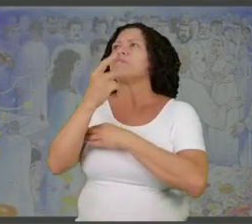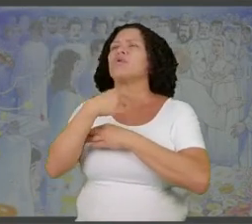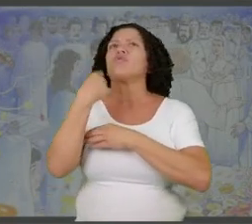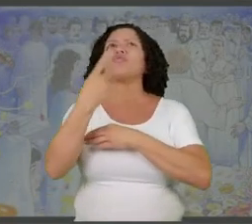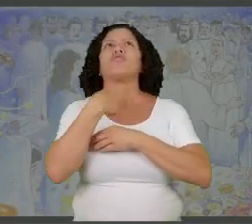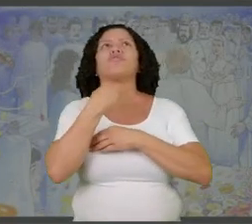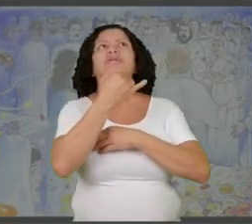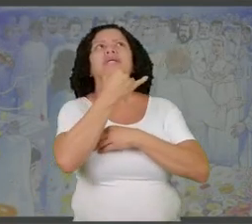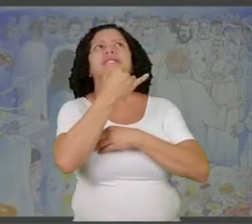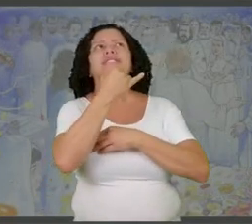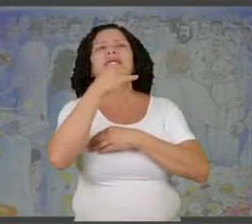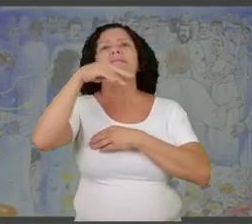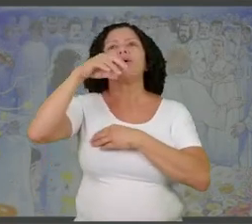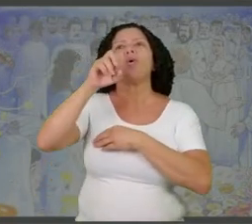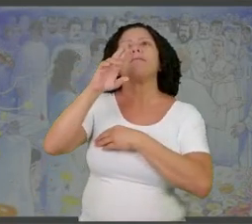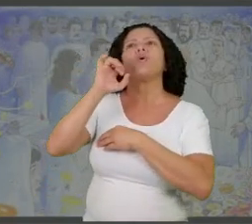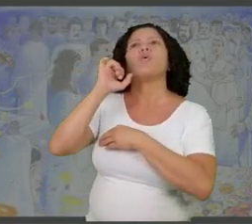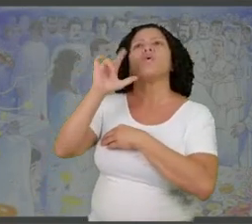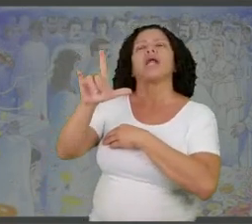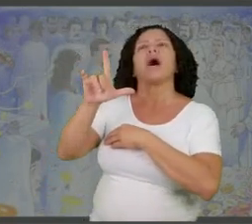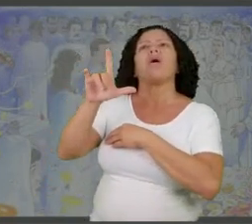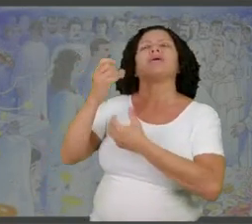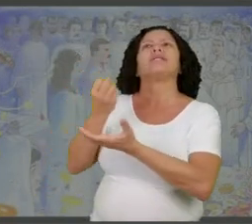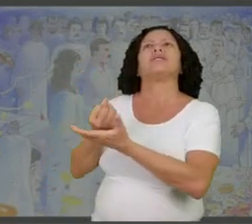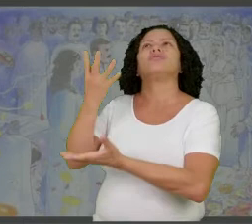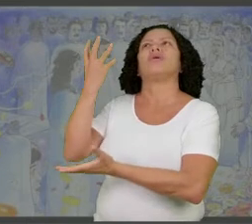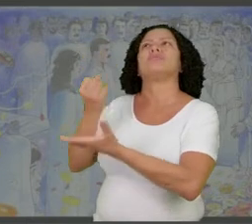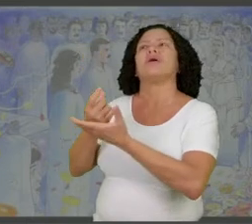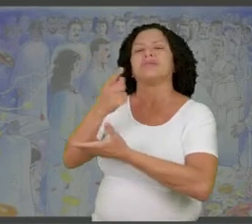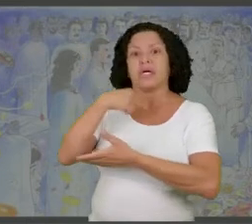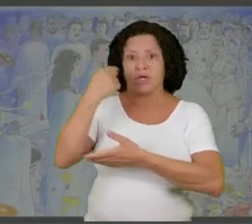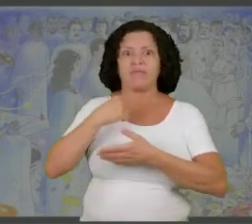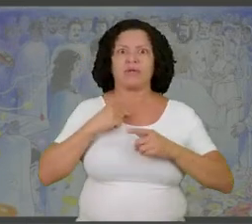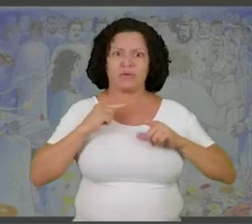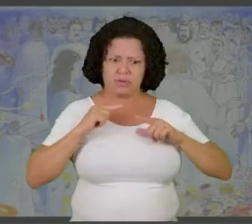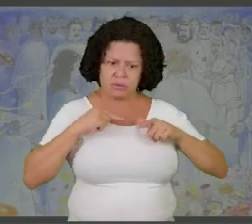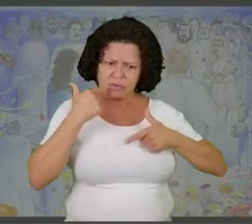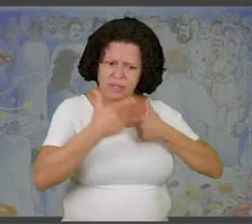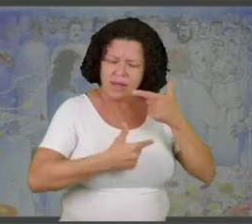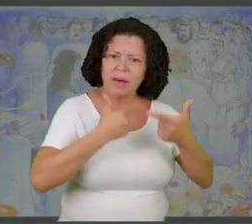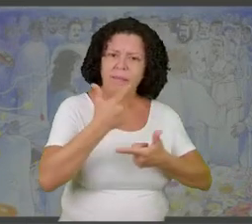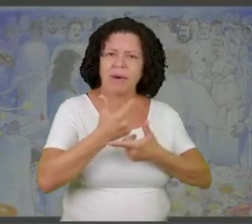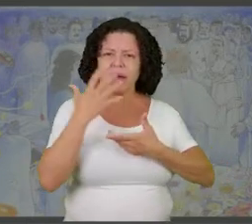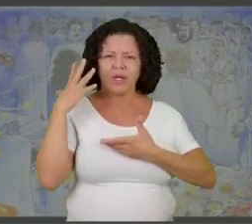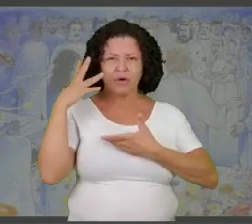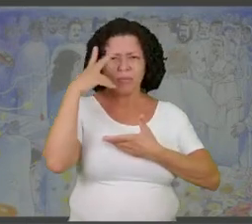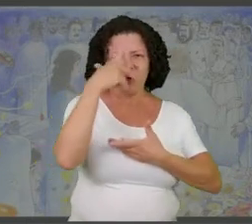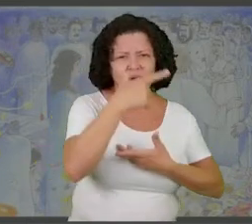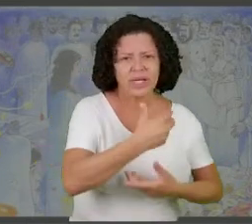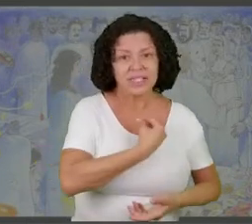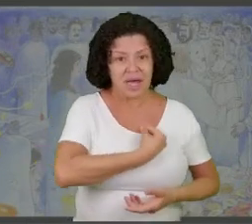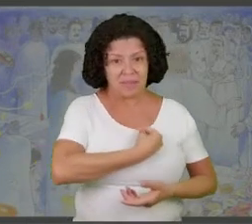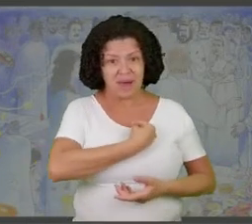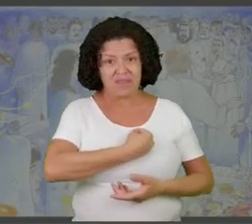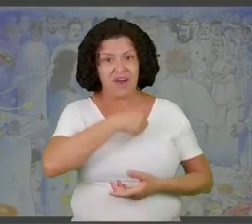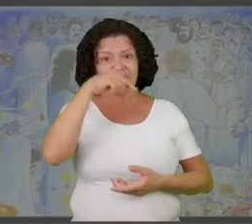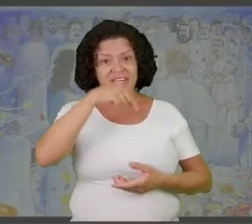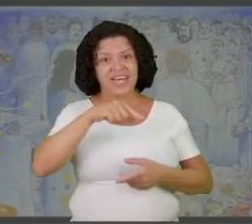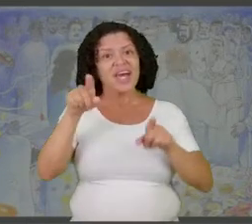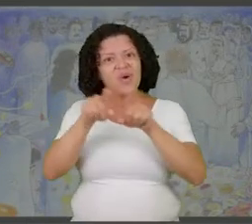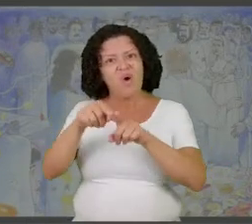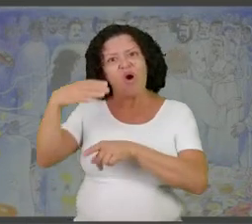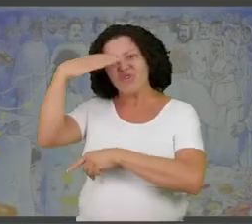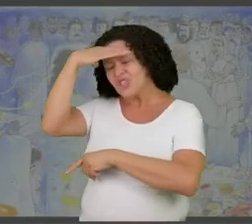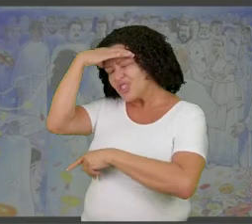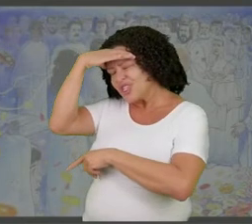Vamos usar aqui o nosso exemplo mora no espírito. Se tivermos um trabalho tão bonito e